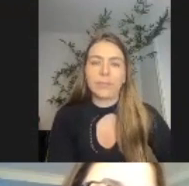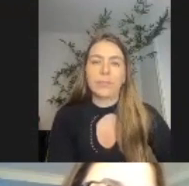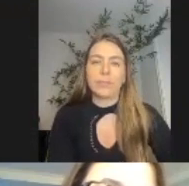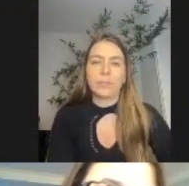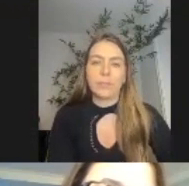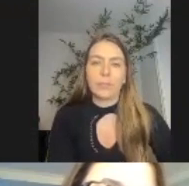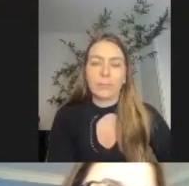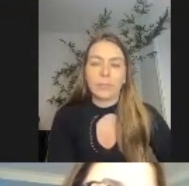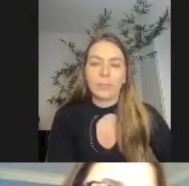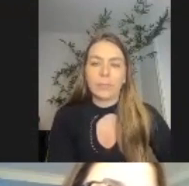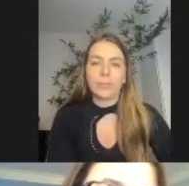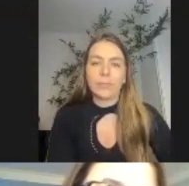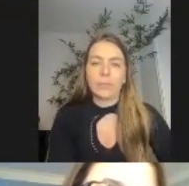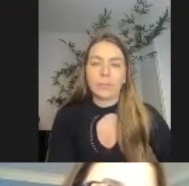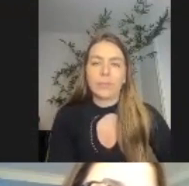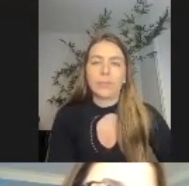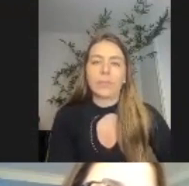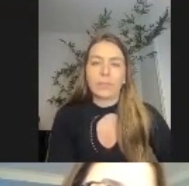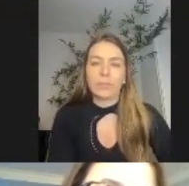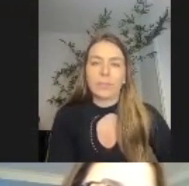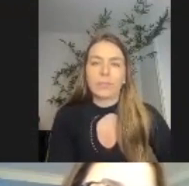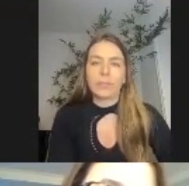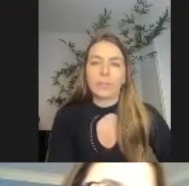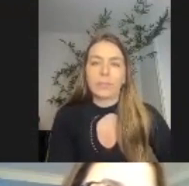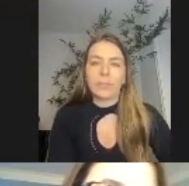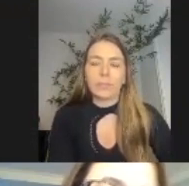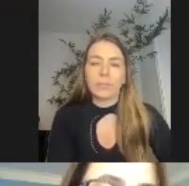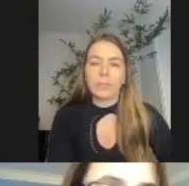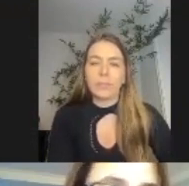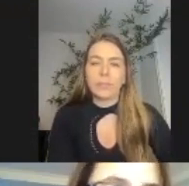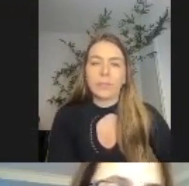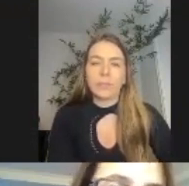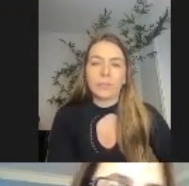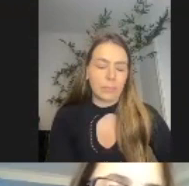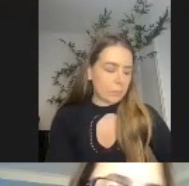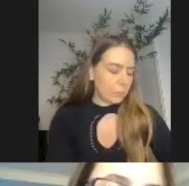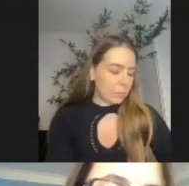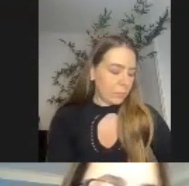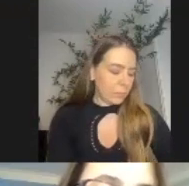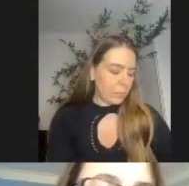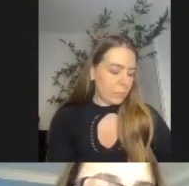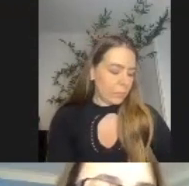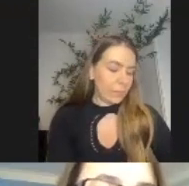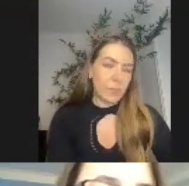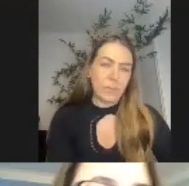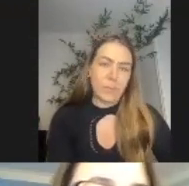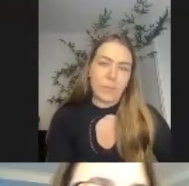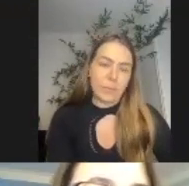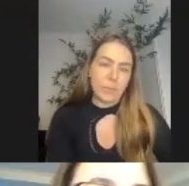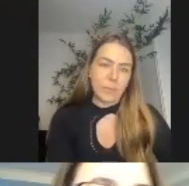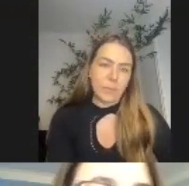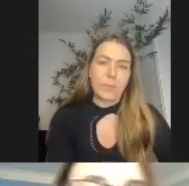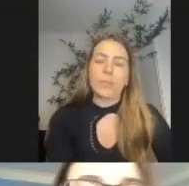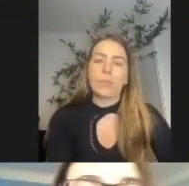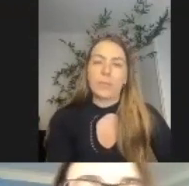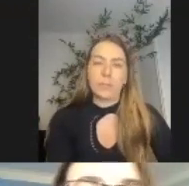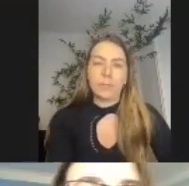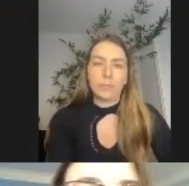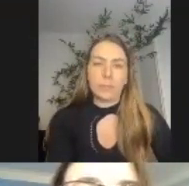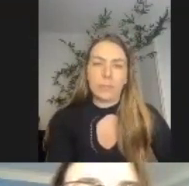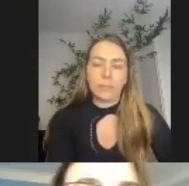um expertise legal, enfim, e ela quer fazer disso realmente uma renda a mais, né? Então, é importante isso